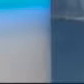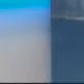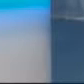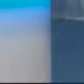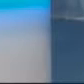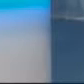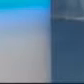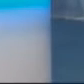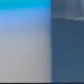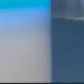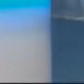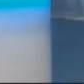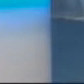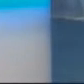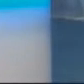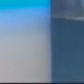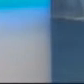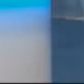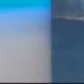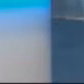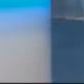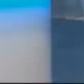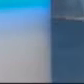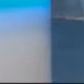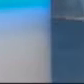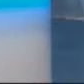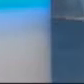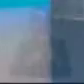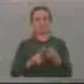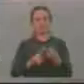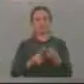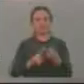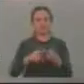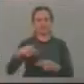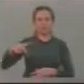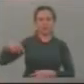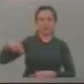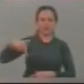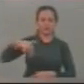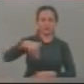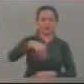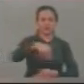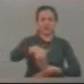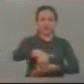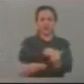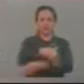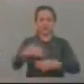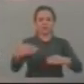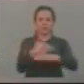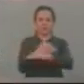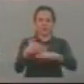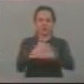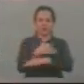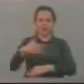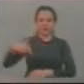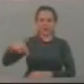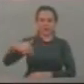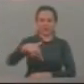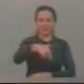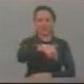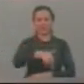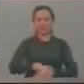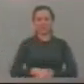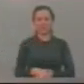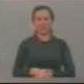plenária. Parlamentares avaliaram o programa Mais Médicos. O deputado Roberto Mesquita, do PV, lamentou o pessimismo